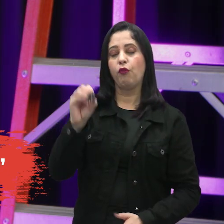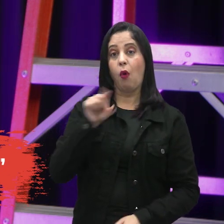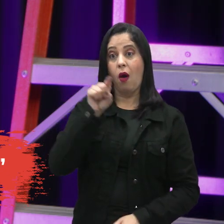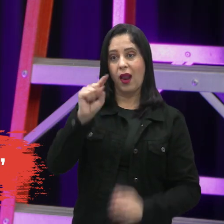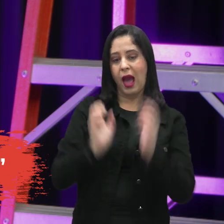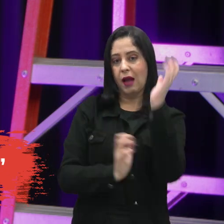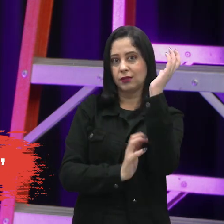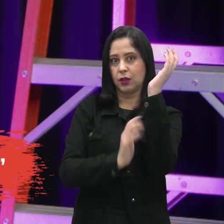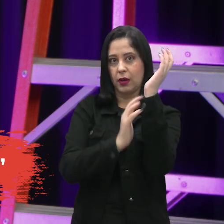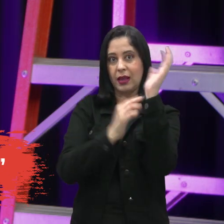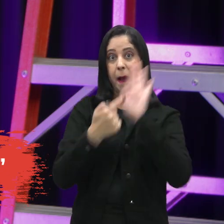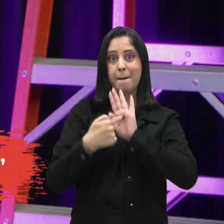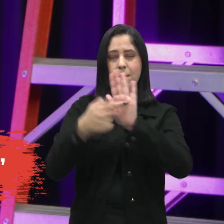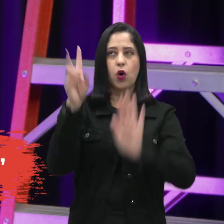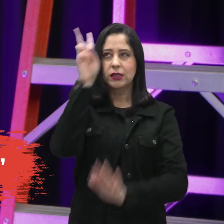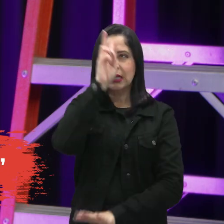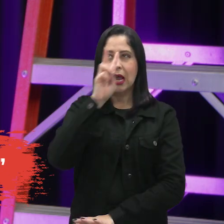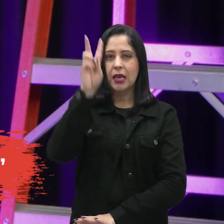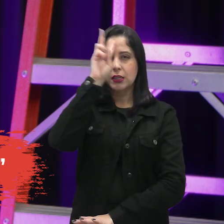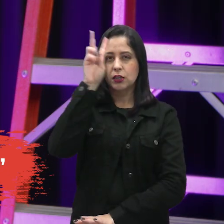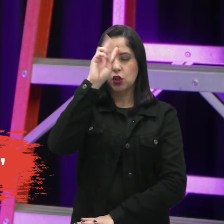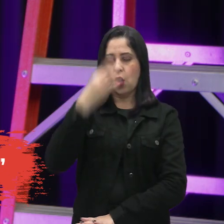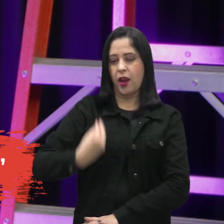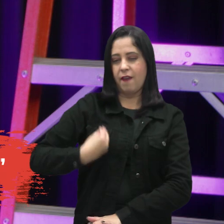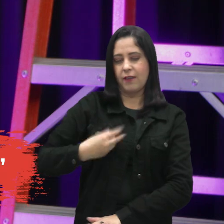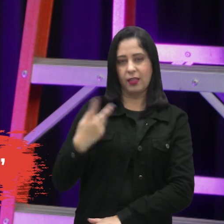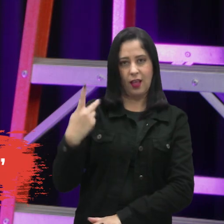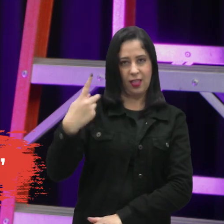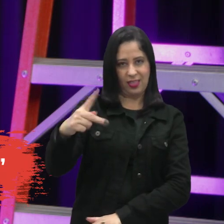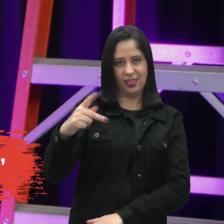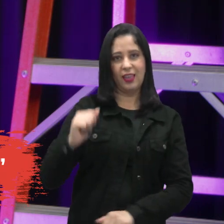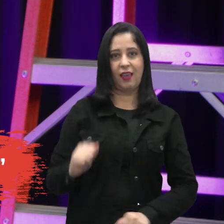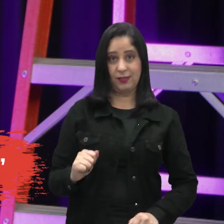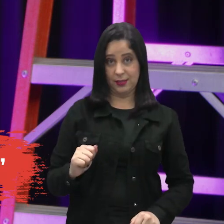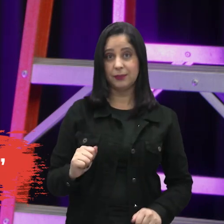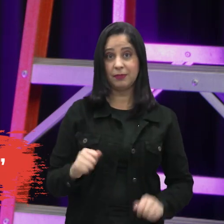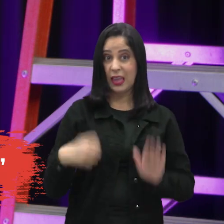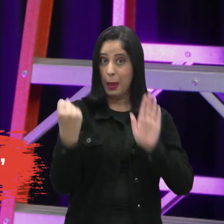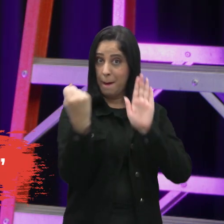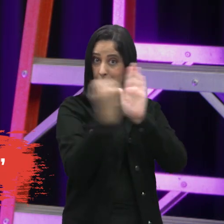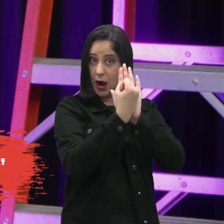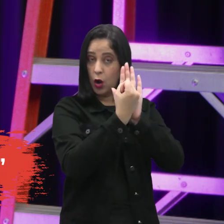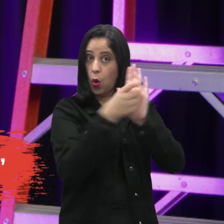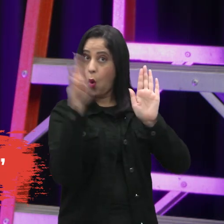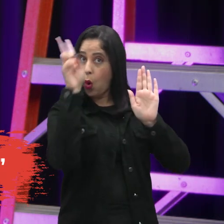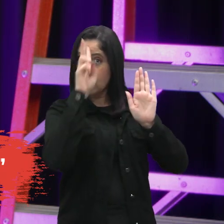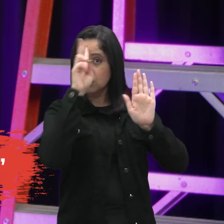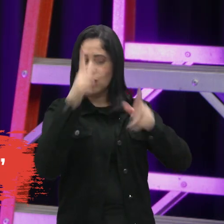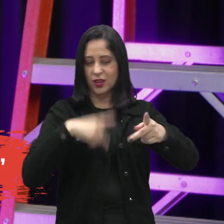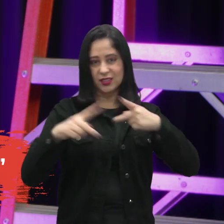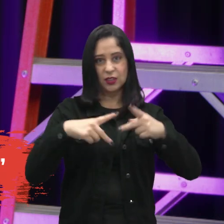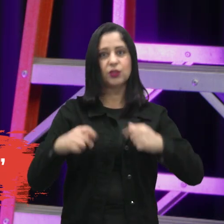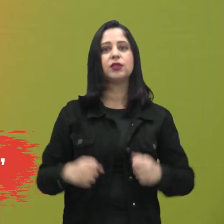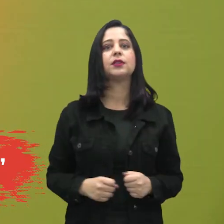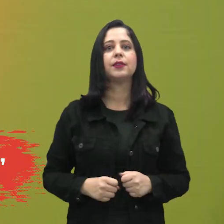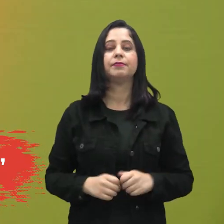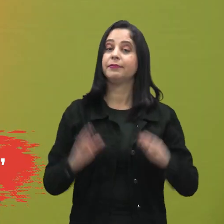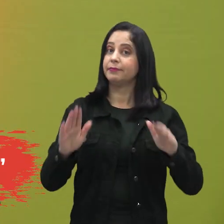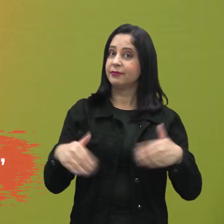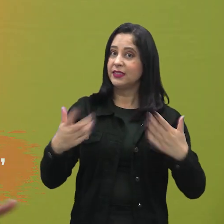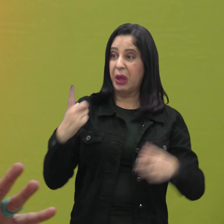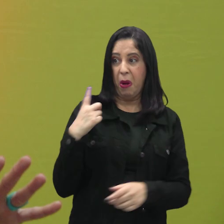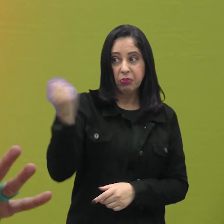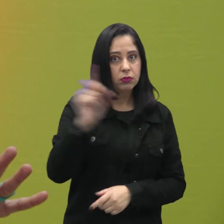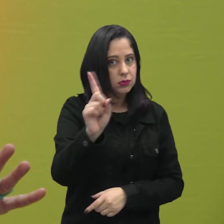um espaço que resgata a história e o legado de uma das personalidades mais marcantes da história de São José dos Campos.